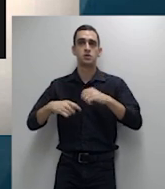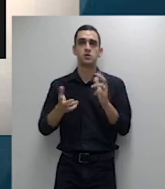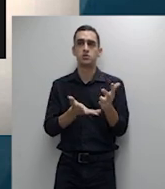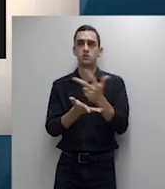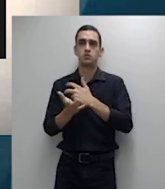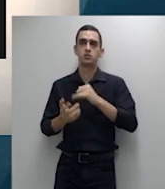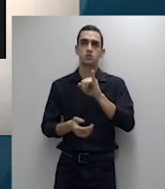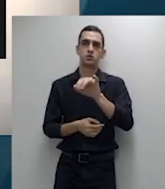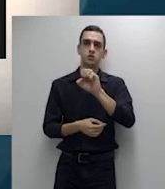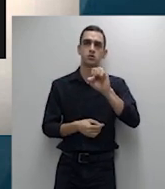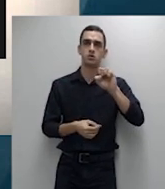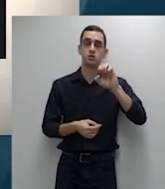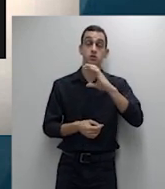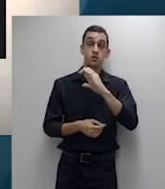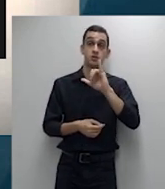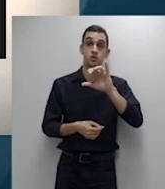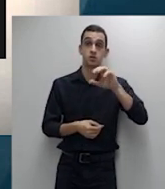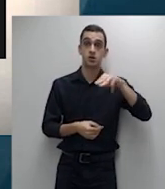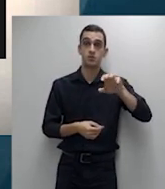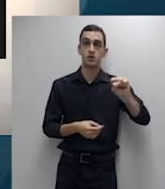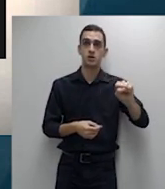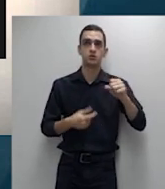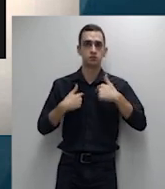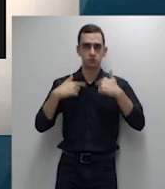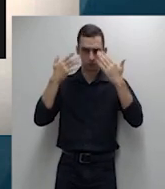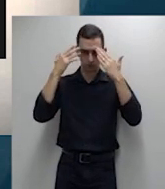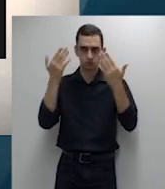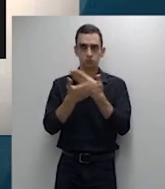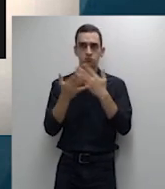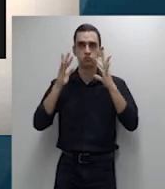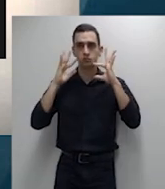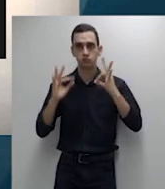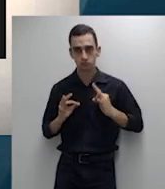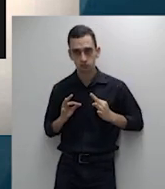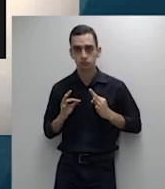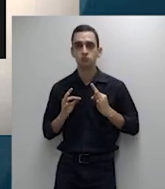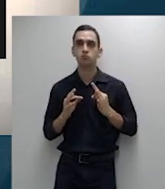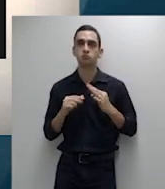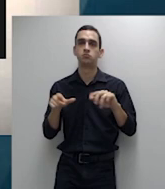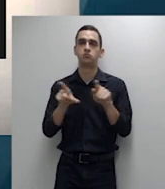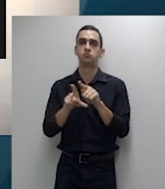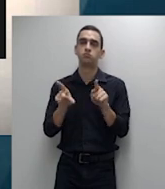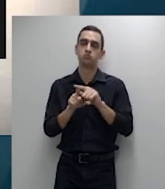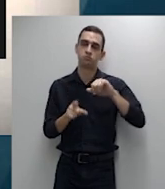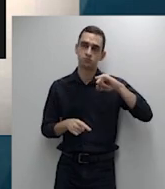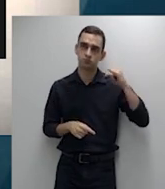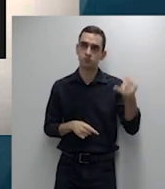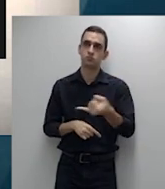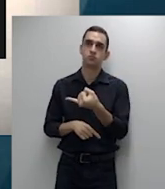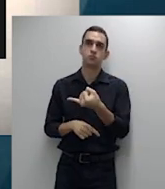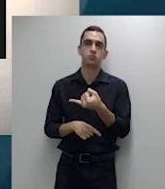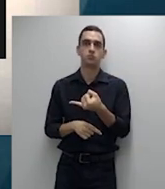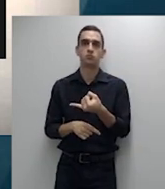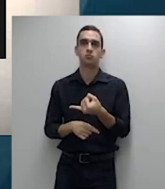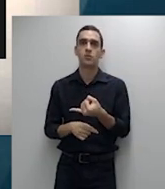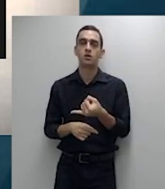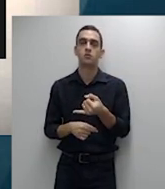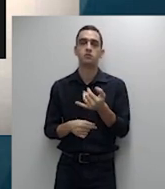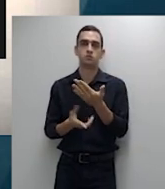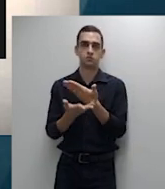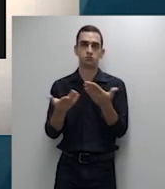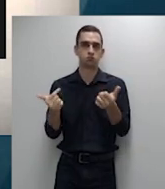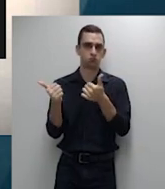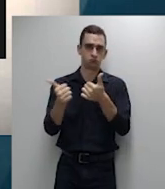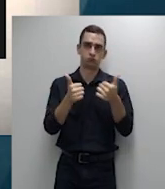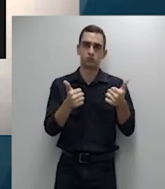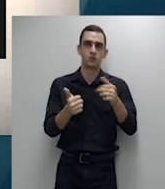nessa atividade Muito obrigado pela atenção de todos os piores E já aproveito para desejar um feliz Natal a todos